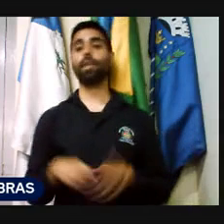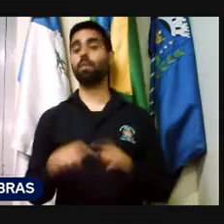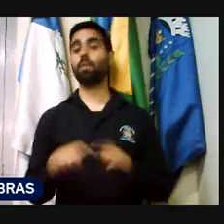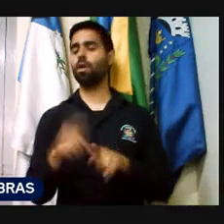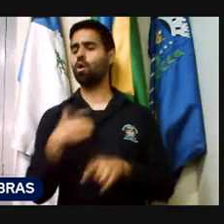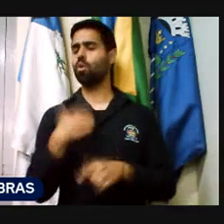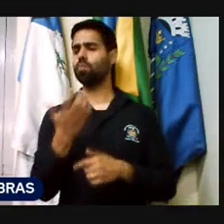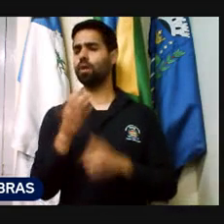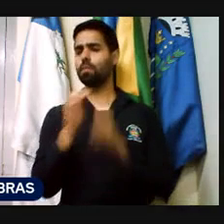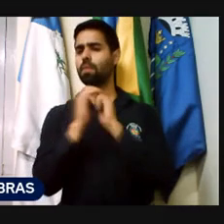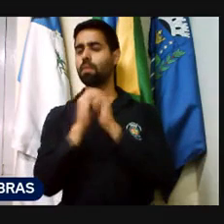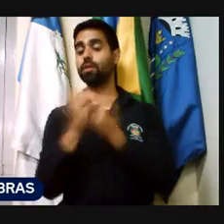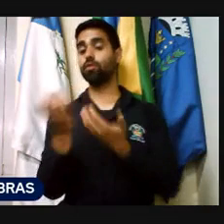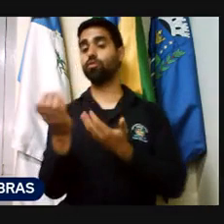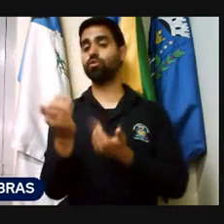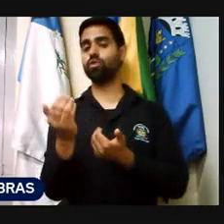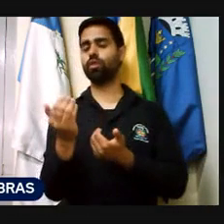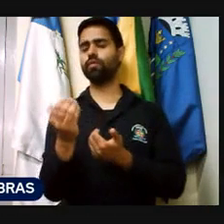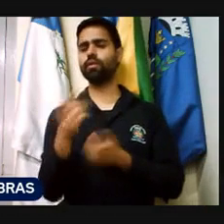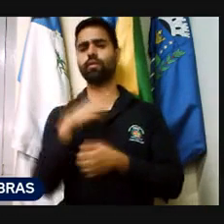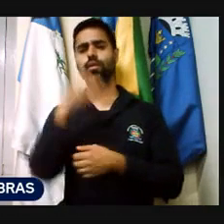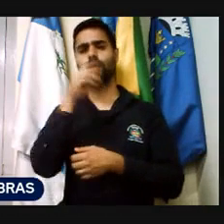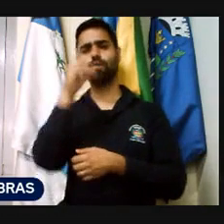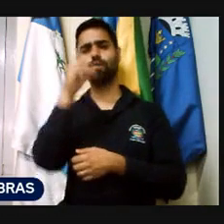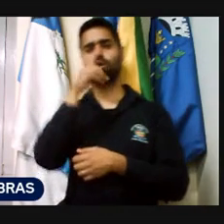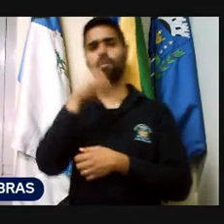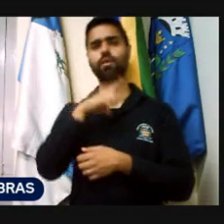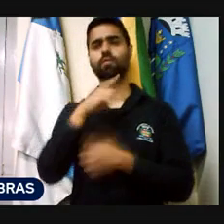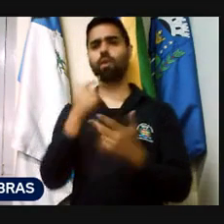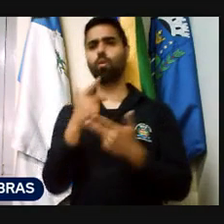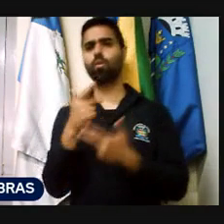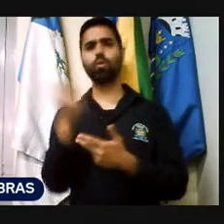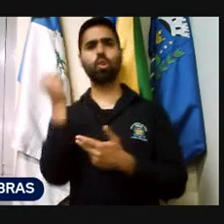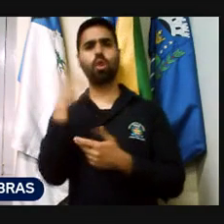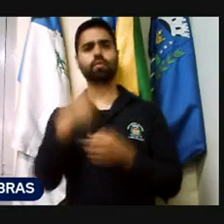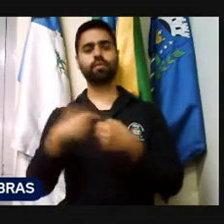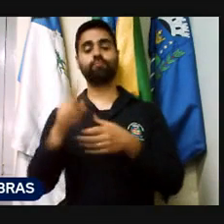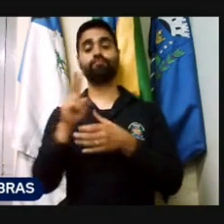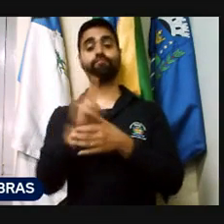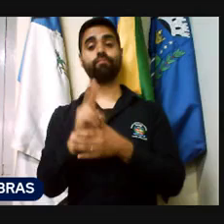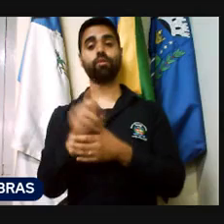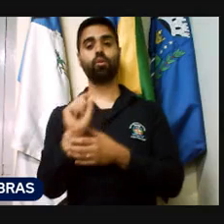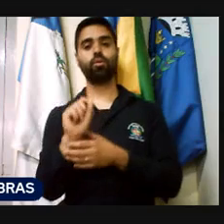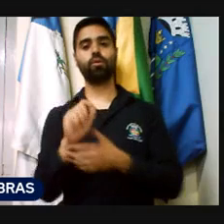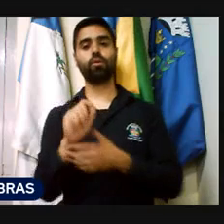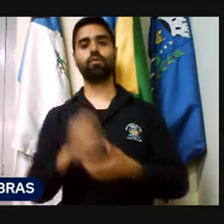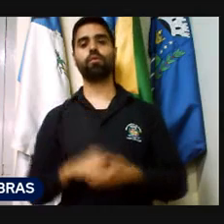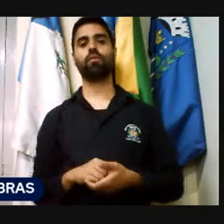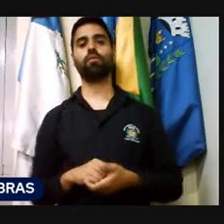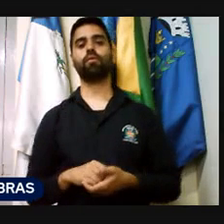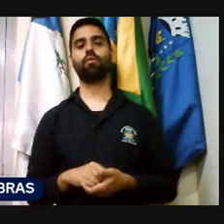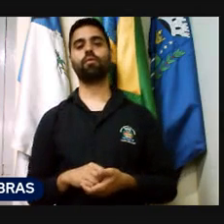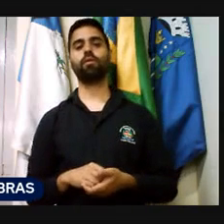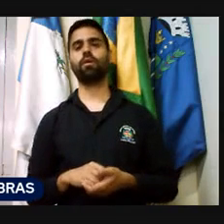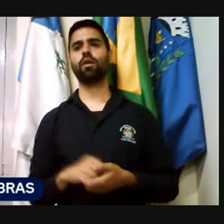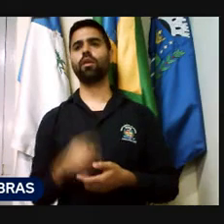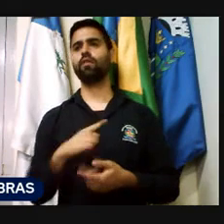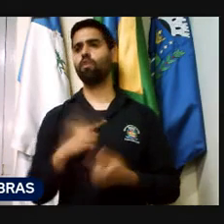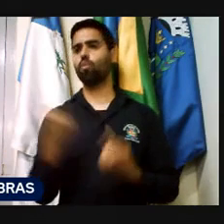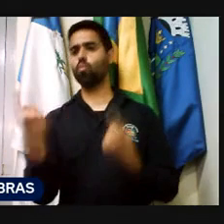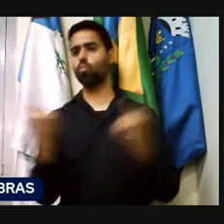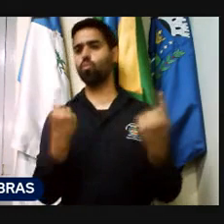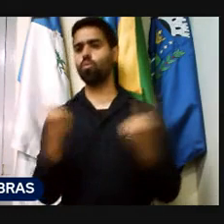jovens. Nesse final de semana, nós tivemos um evento inédito na cidade de Valença. Foi um evento que é um contra um,